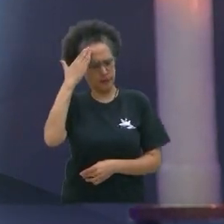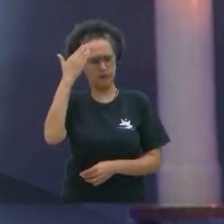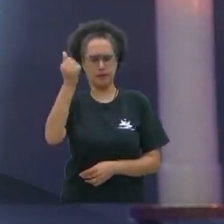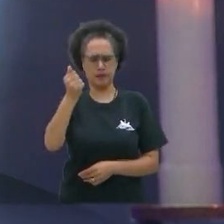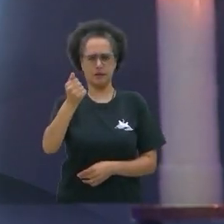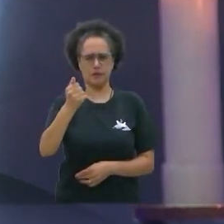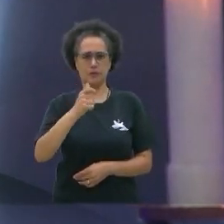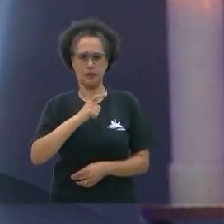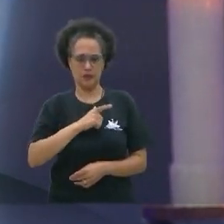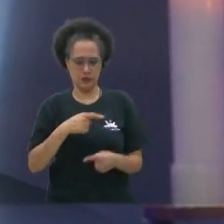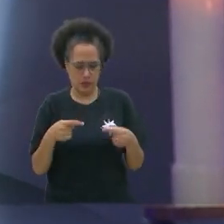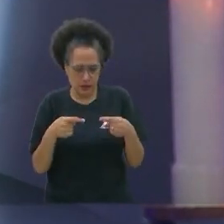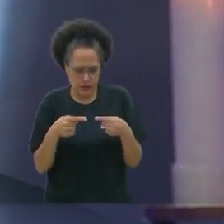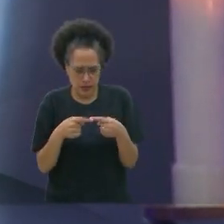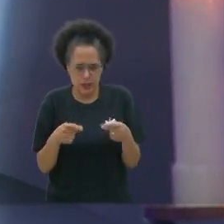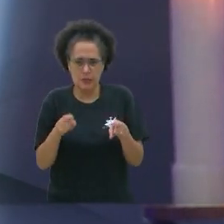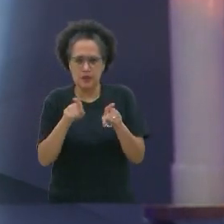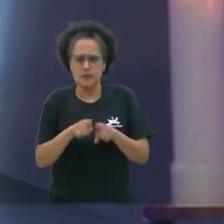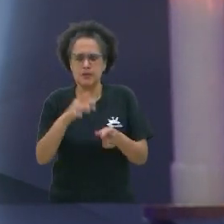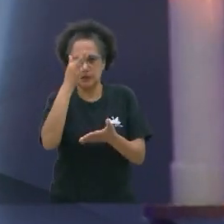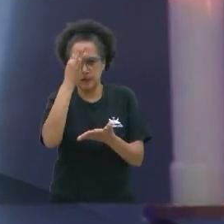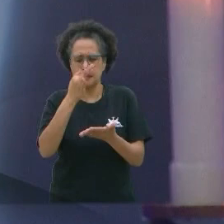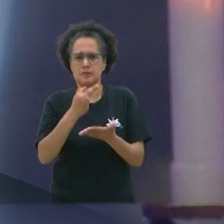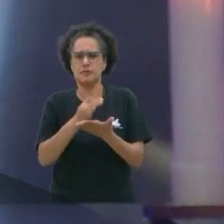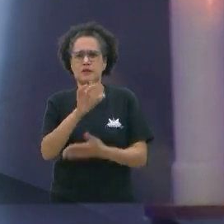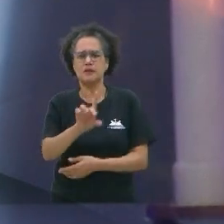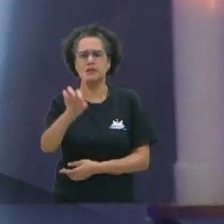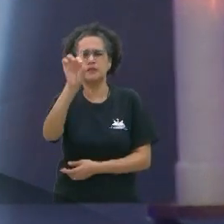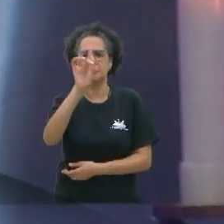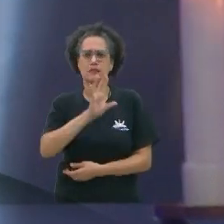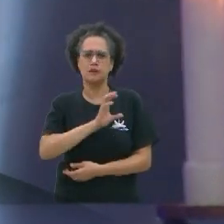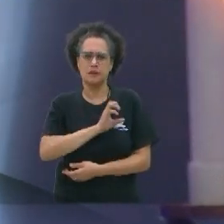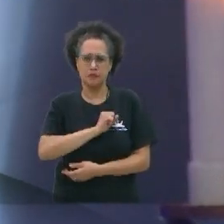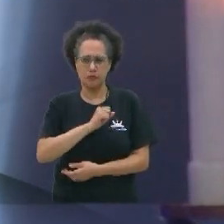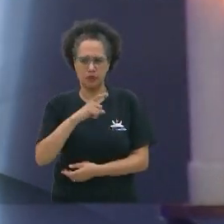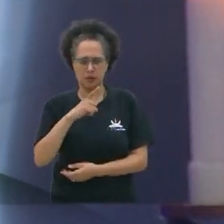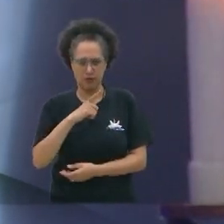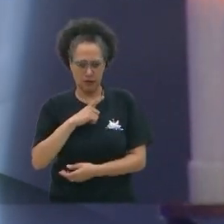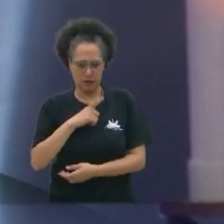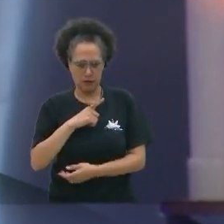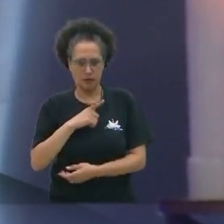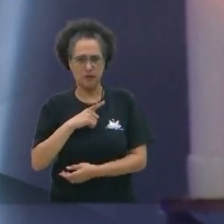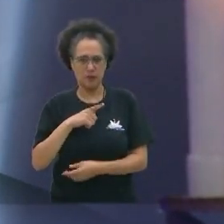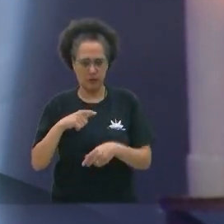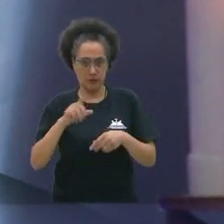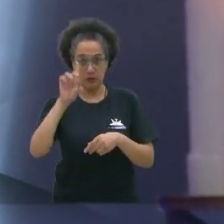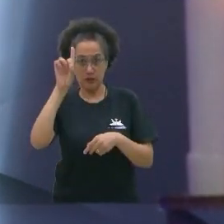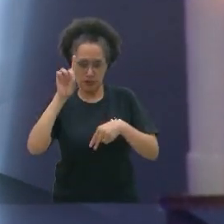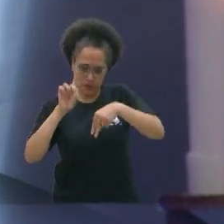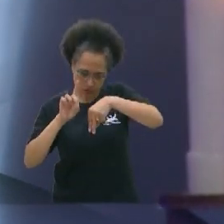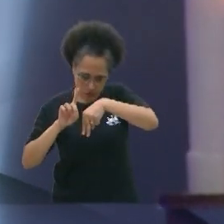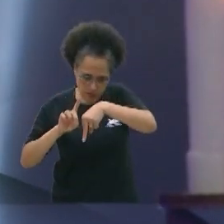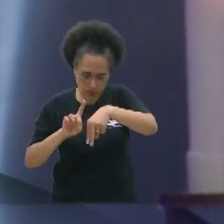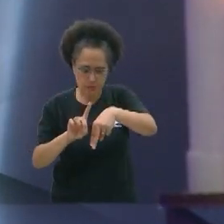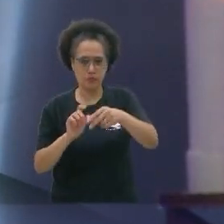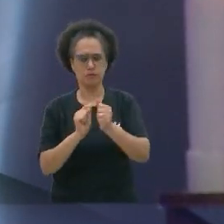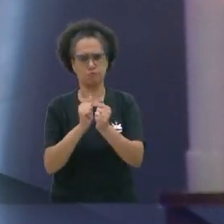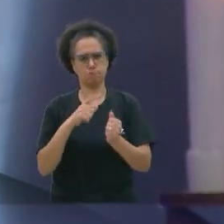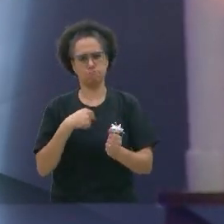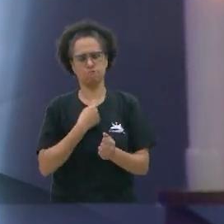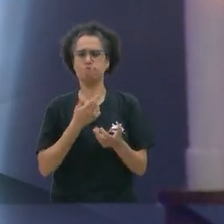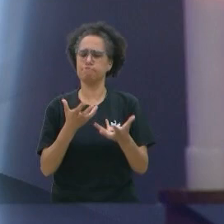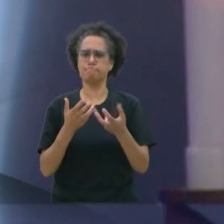nesta mesma fé, neste Deus que ama, que caminha conosco, que nos quer bem. Por isso, o